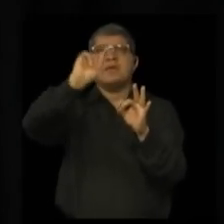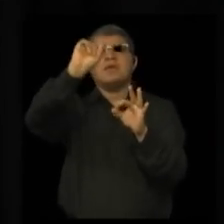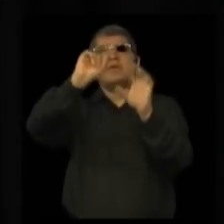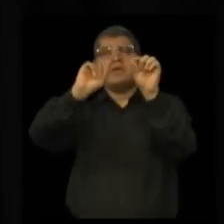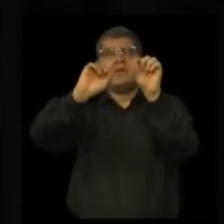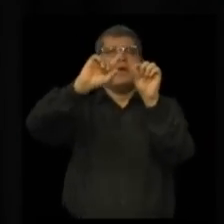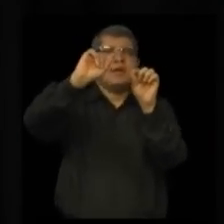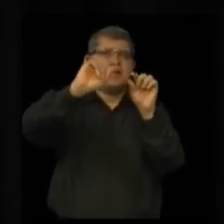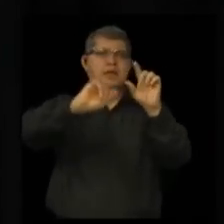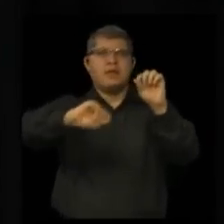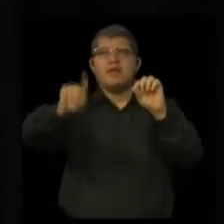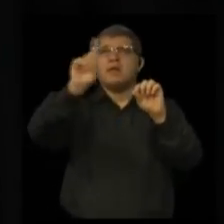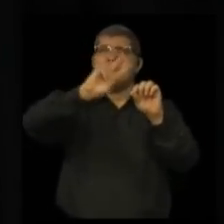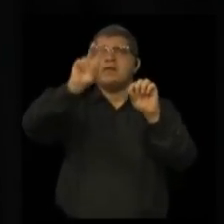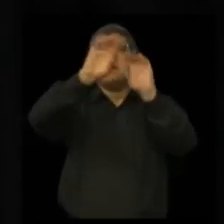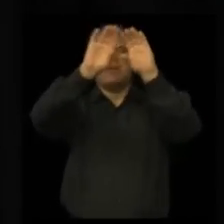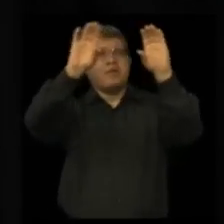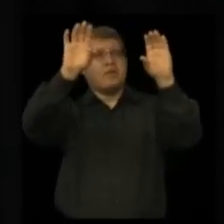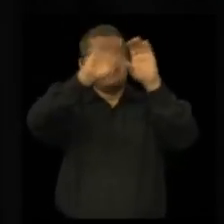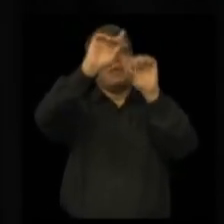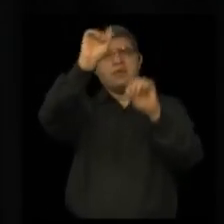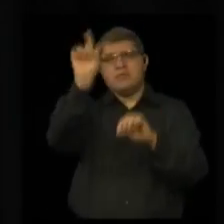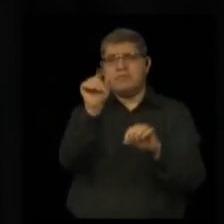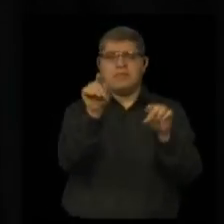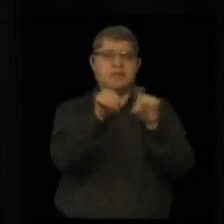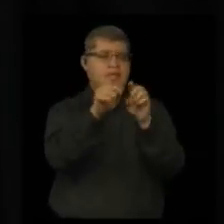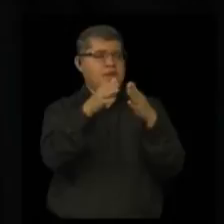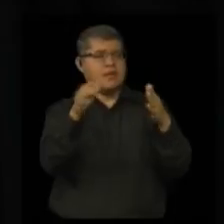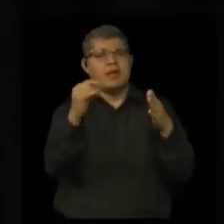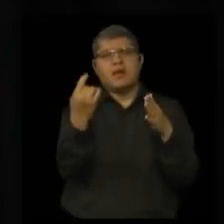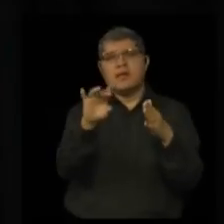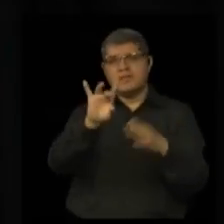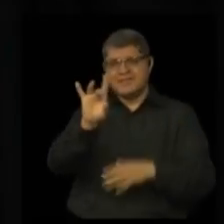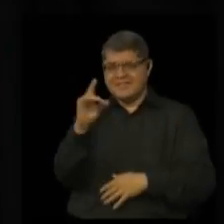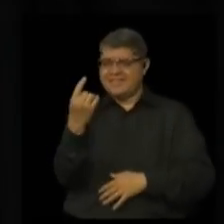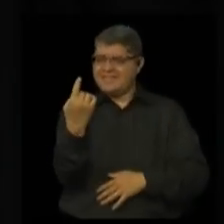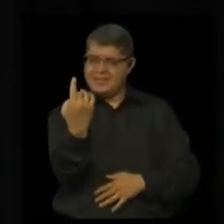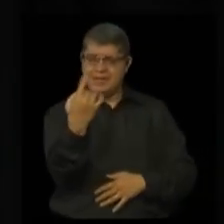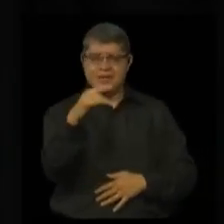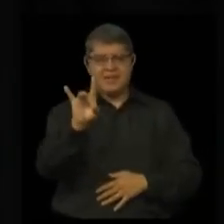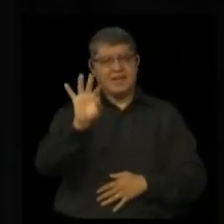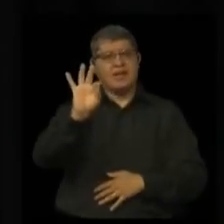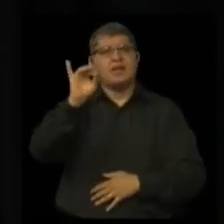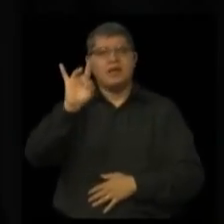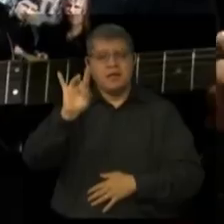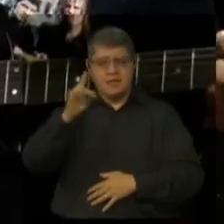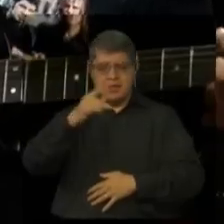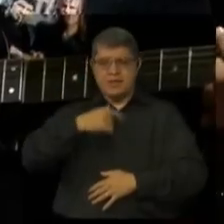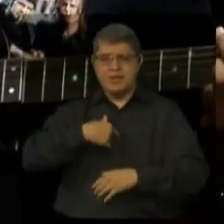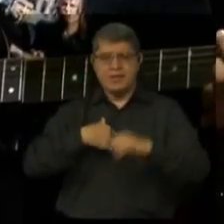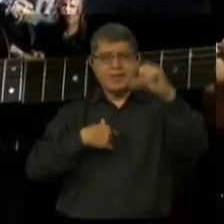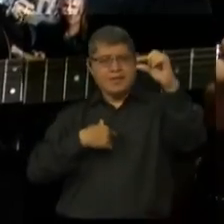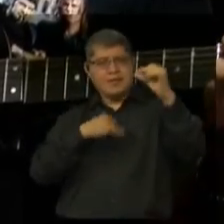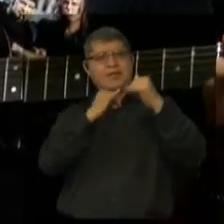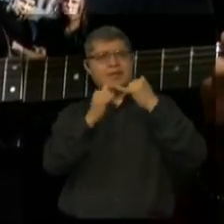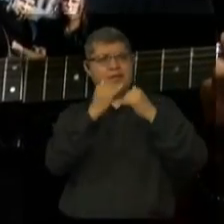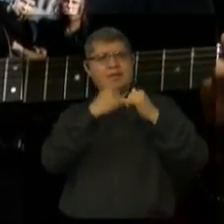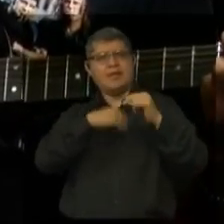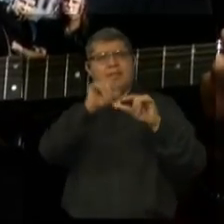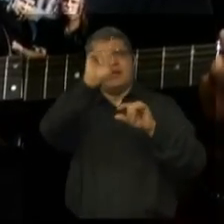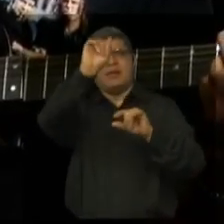estrelas lá no céu, e a lua tão grande, mas sozinha. Sou do tamanho de uma